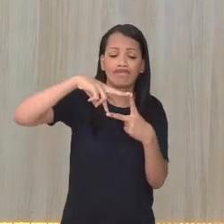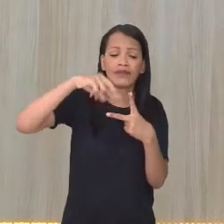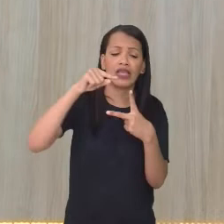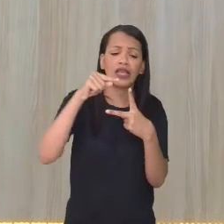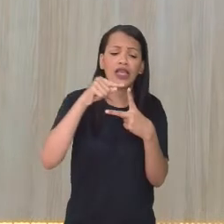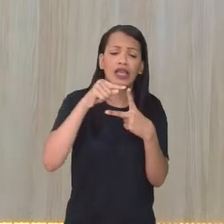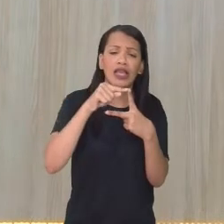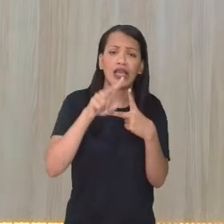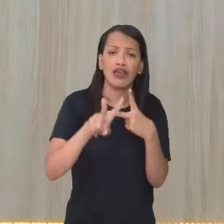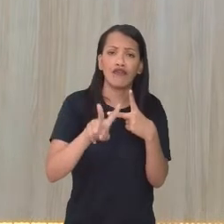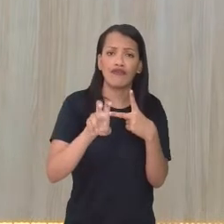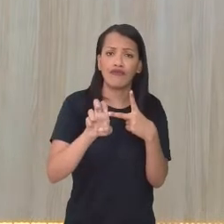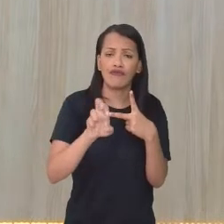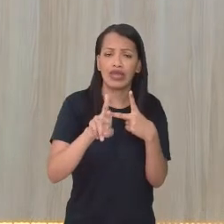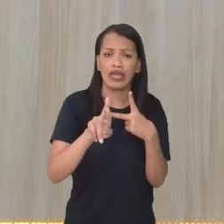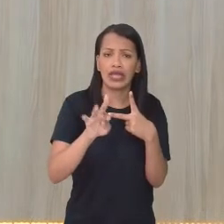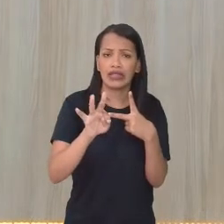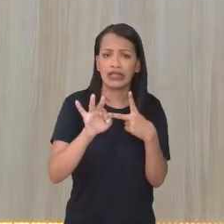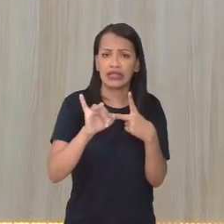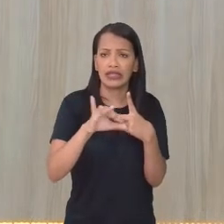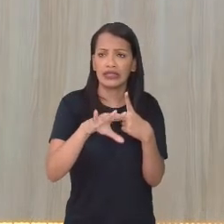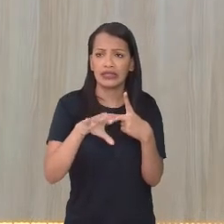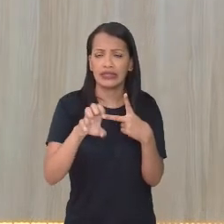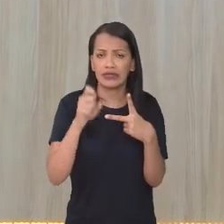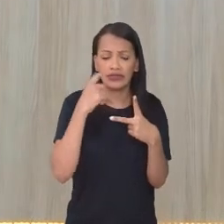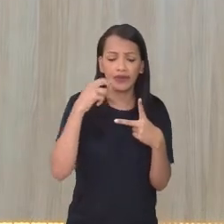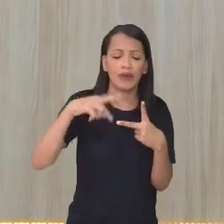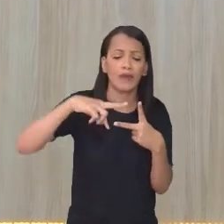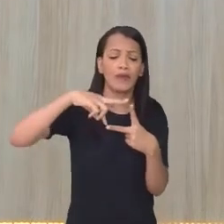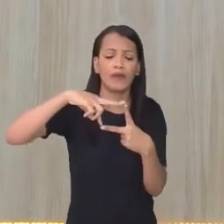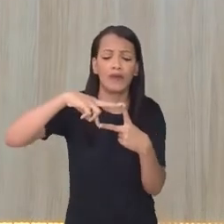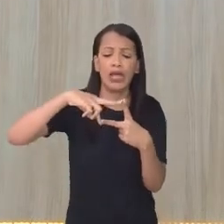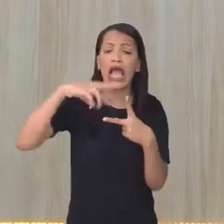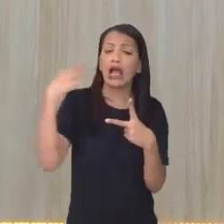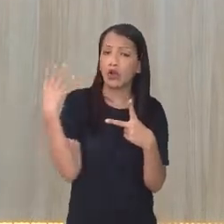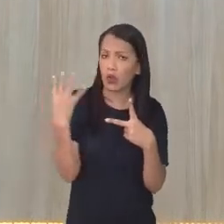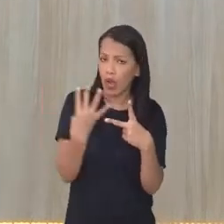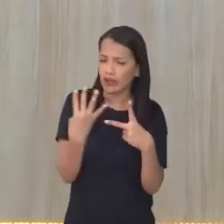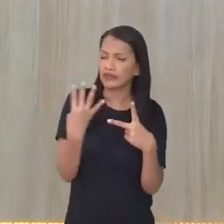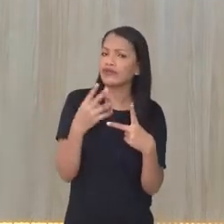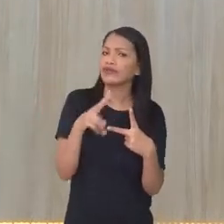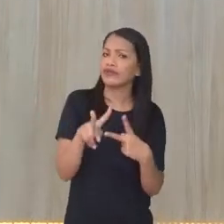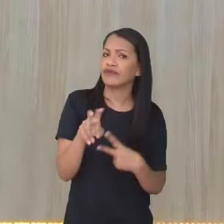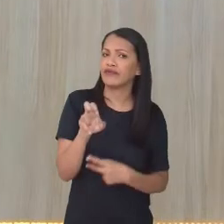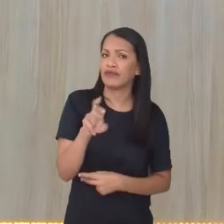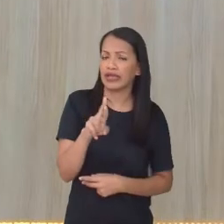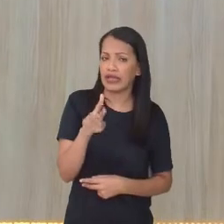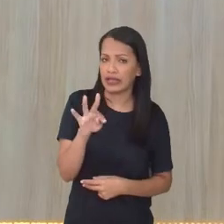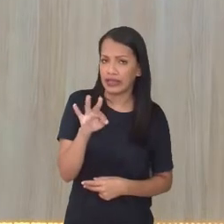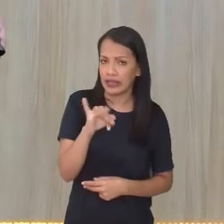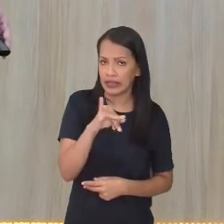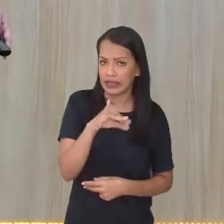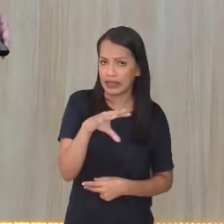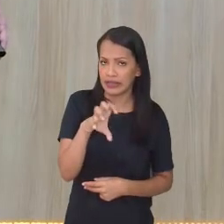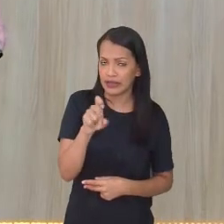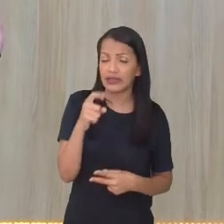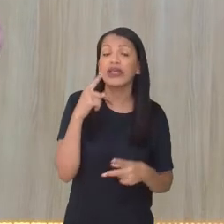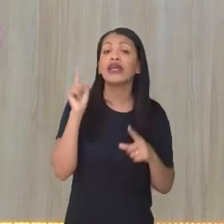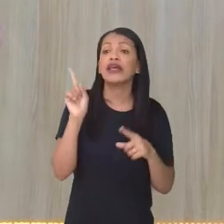eu formo um ângulo. 1, 2, 3, 4. Tá bom? E a